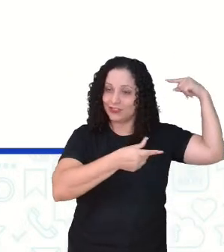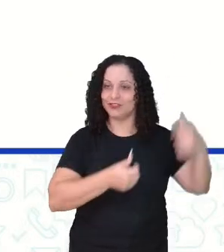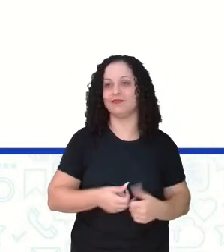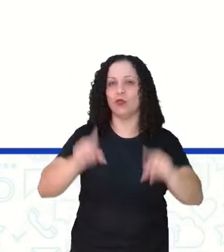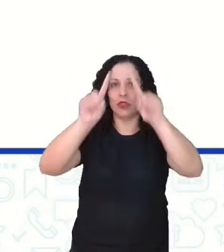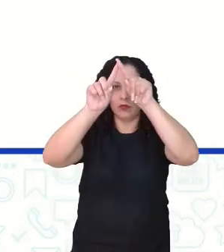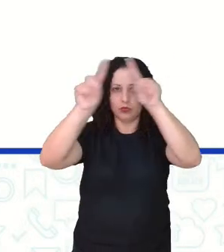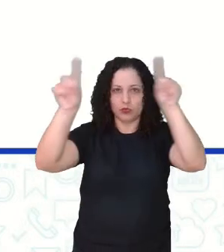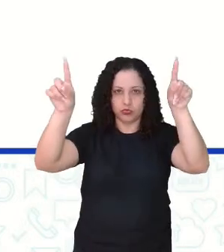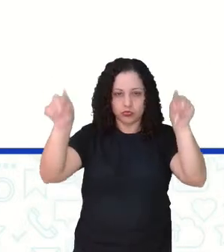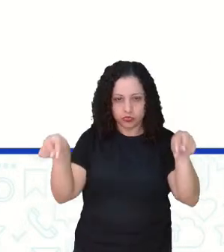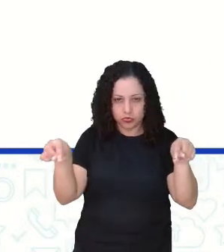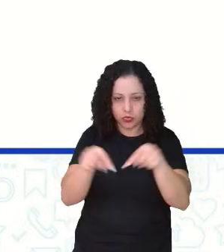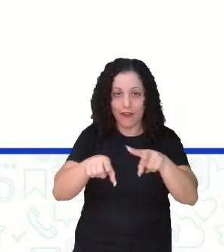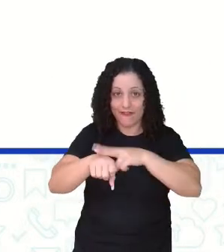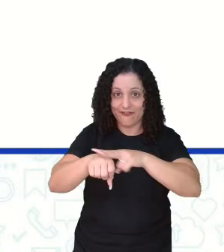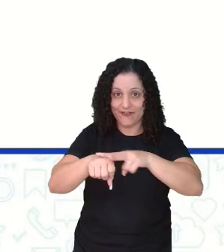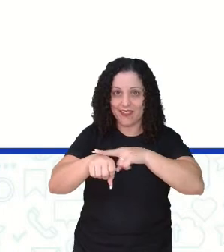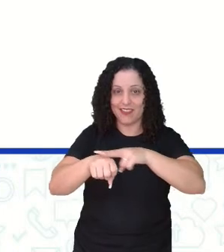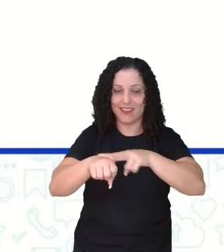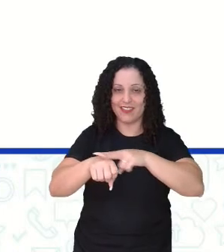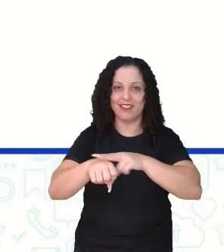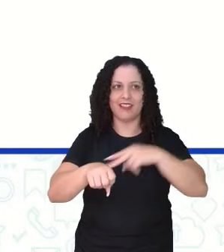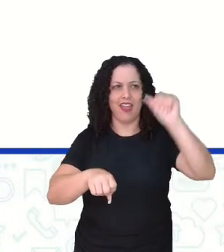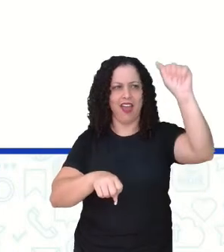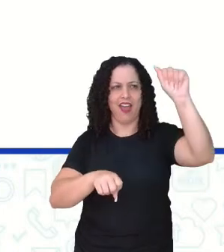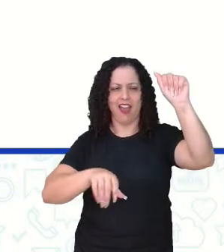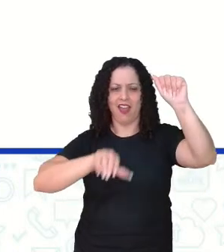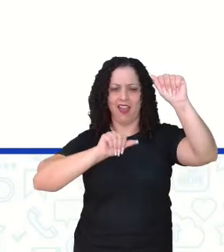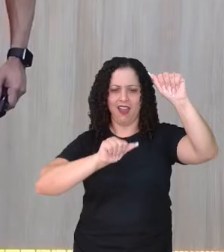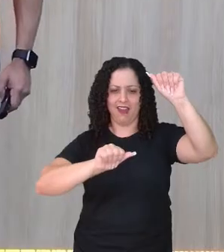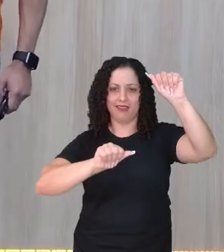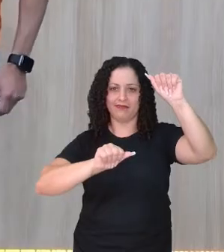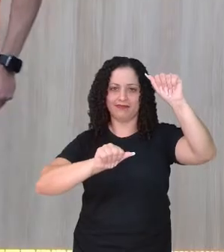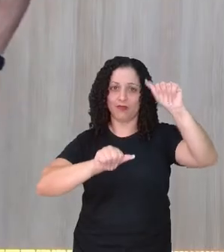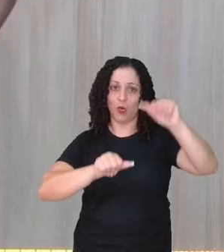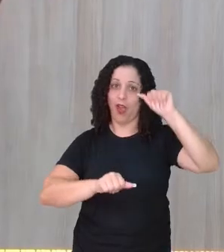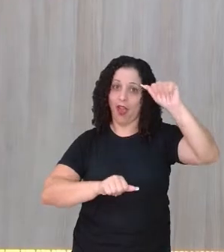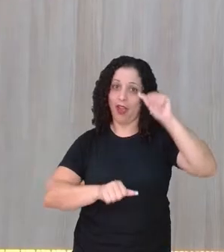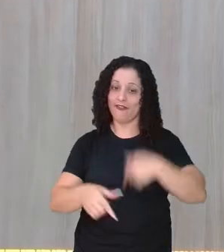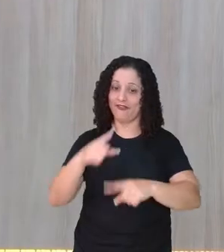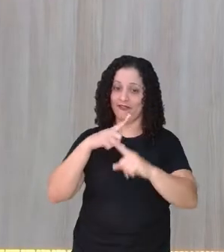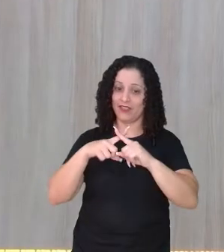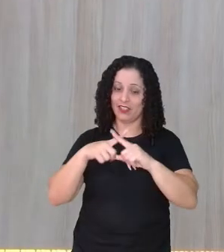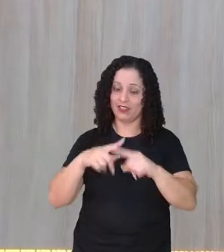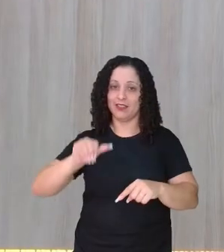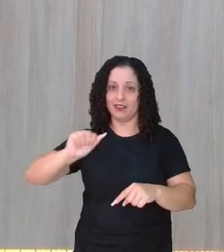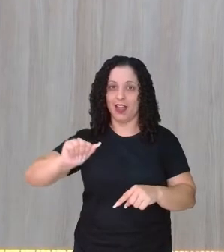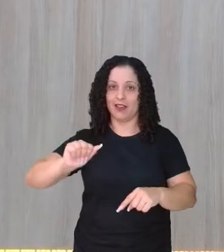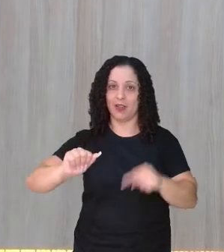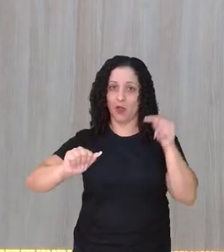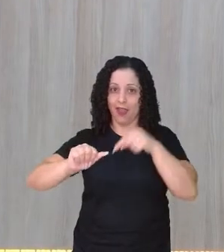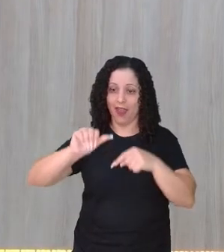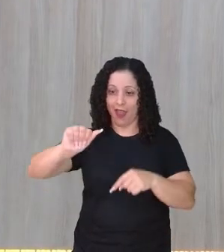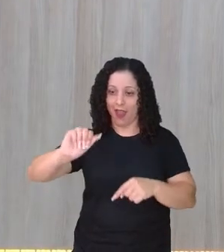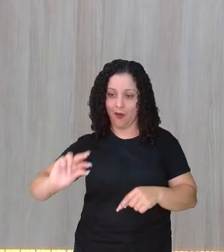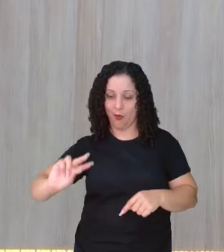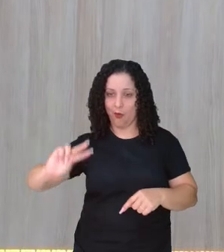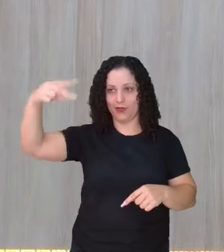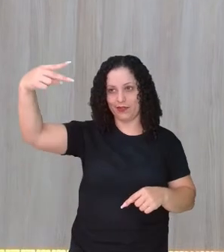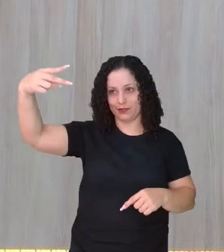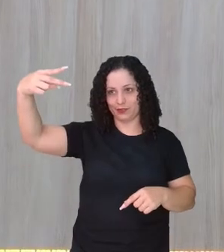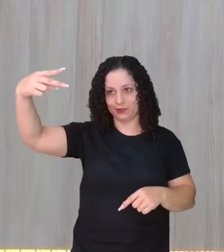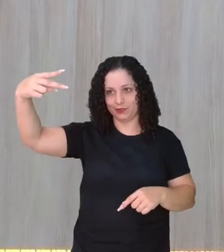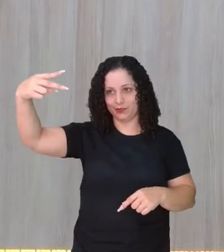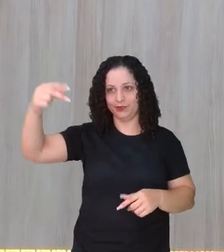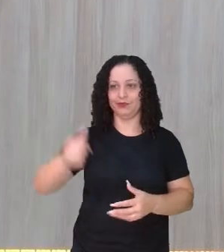aqui, ó, que a área do gramado é A vezes A. Então, a área do gramado é A elevado ao quadrado.